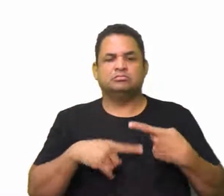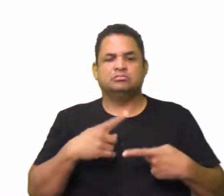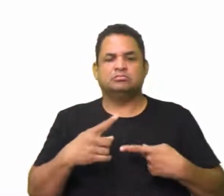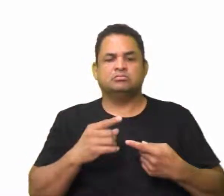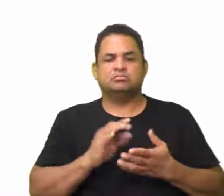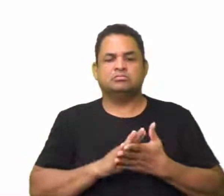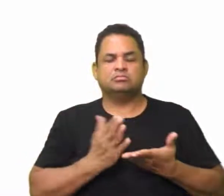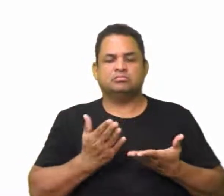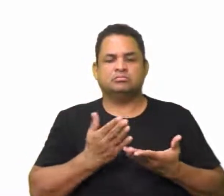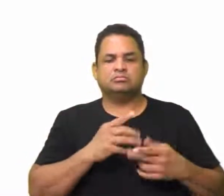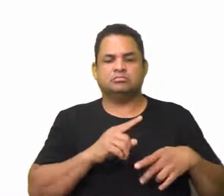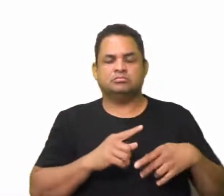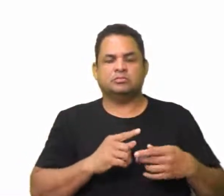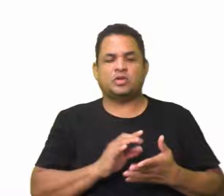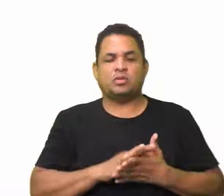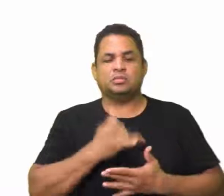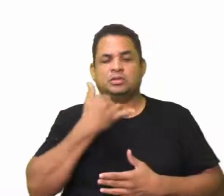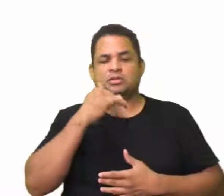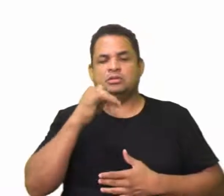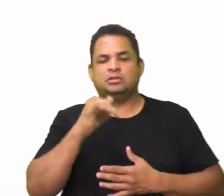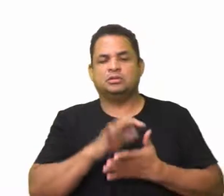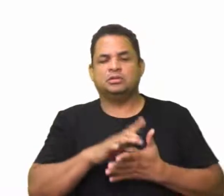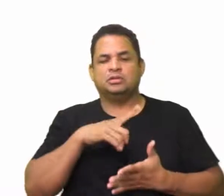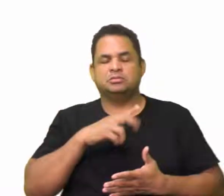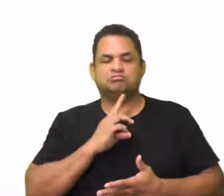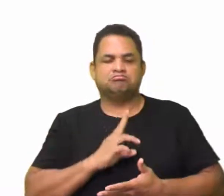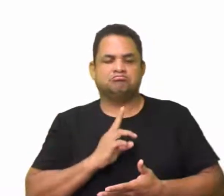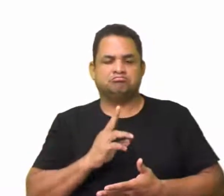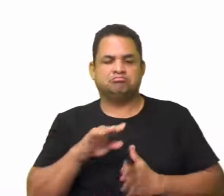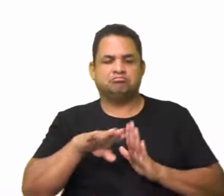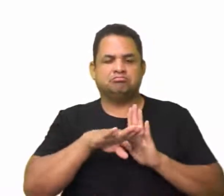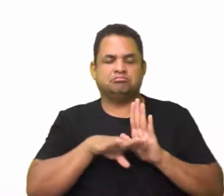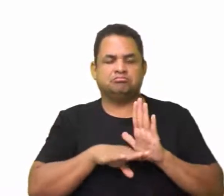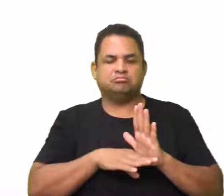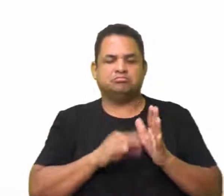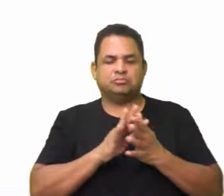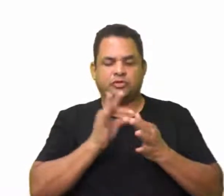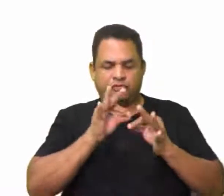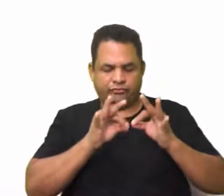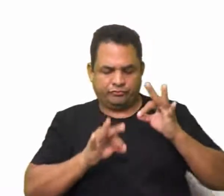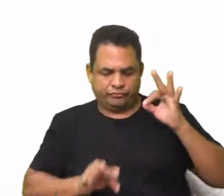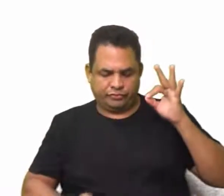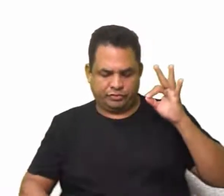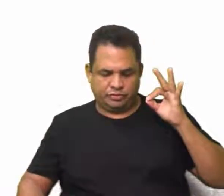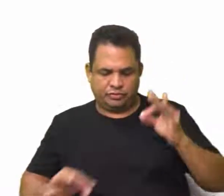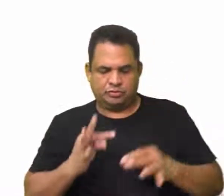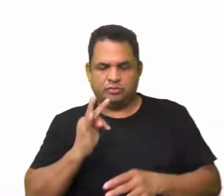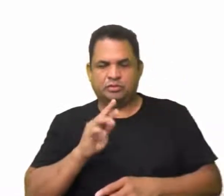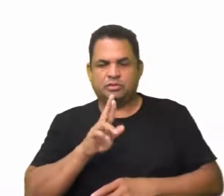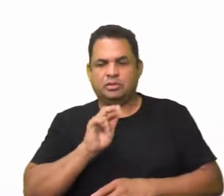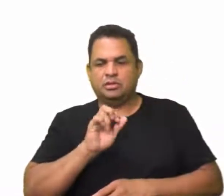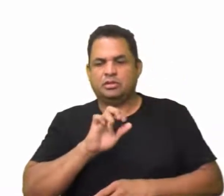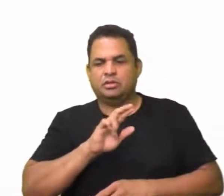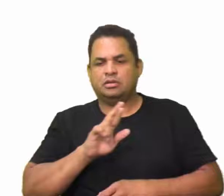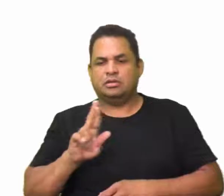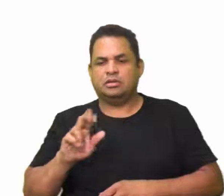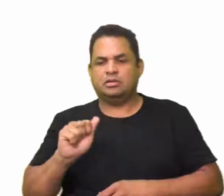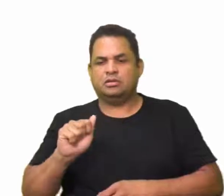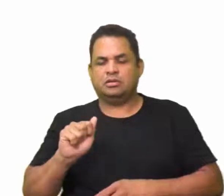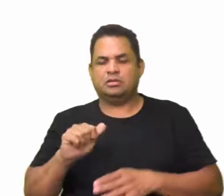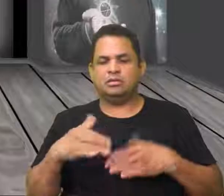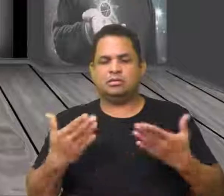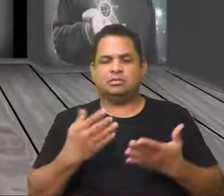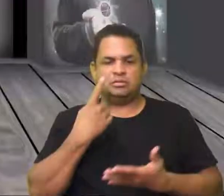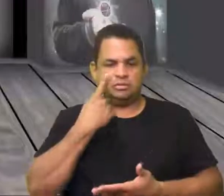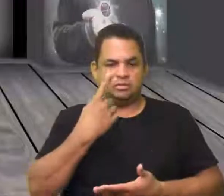corpos ficarem eletrizados. E nós temos um procedimento com o fio terra também, né? Exatamente. Então, pessoal, observando aí, ó, dá uma